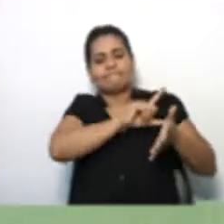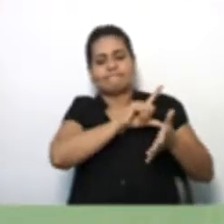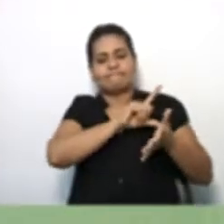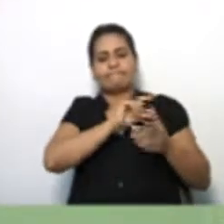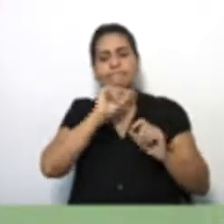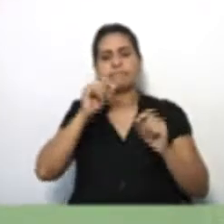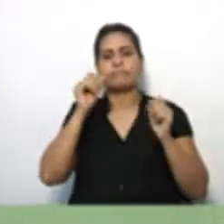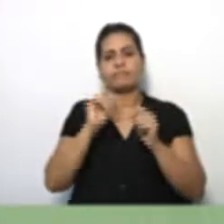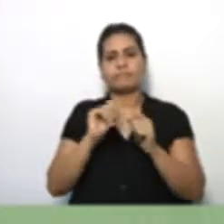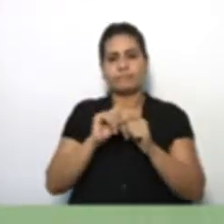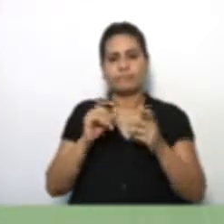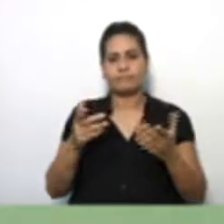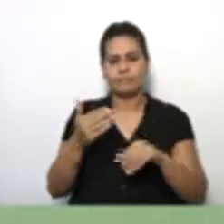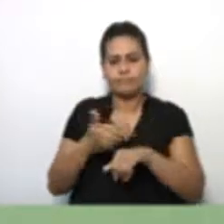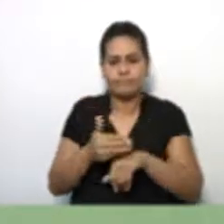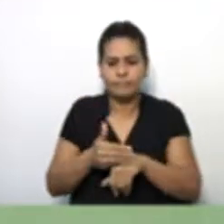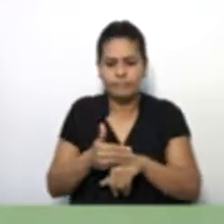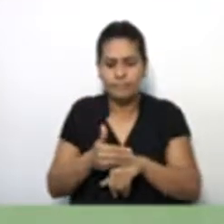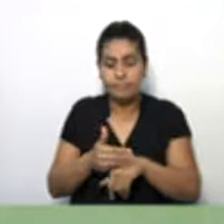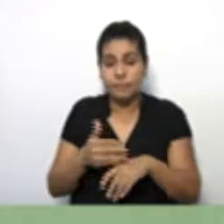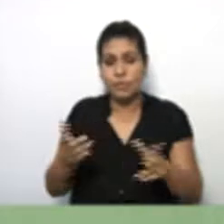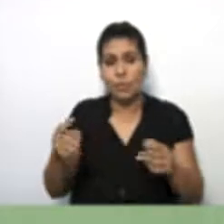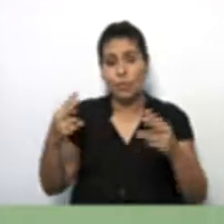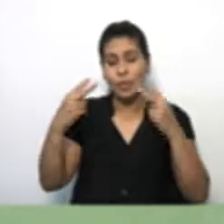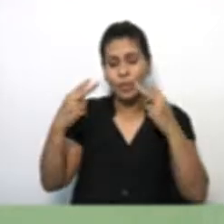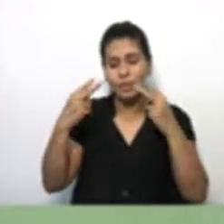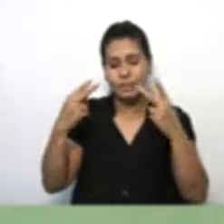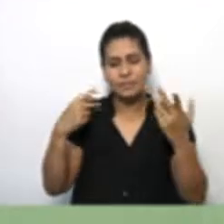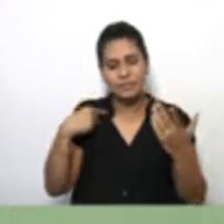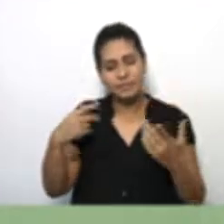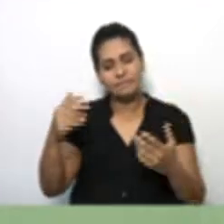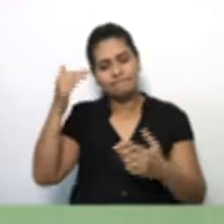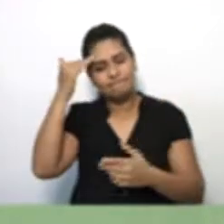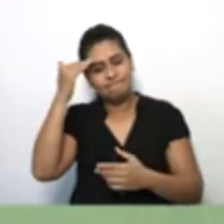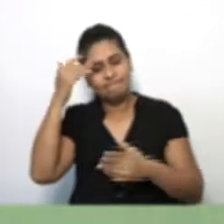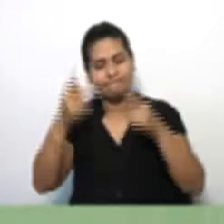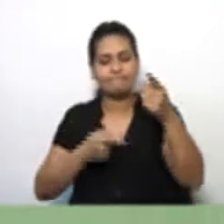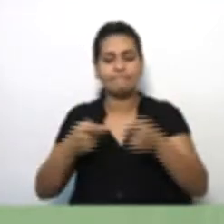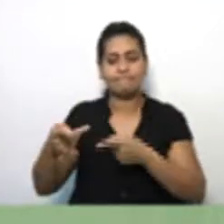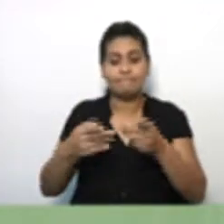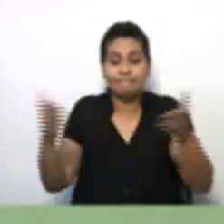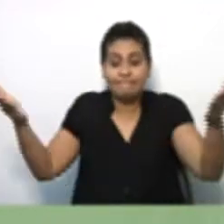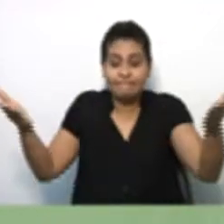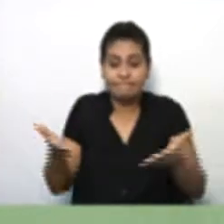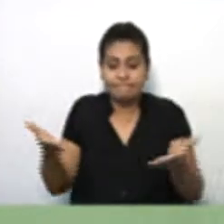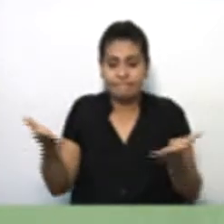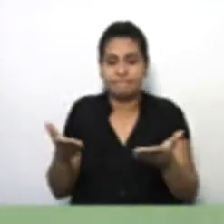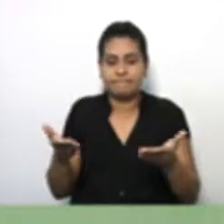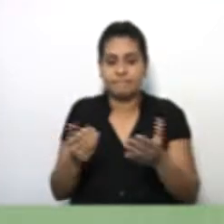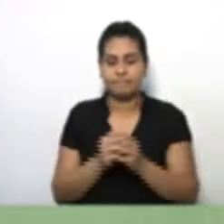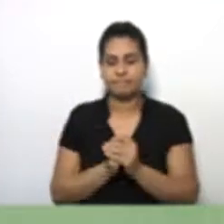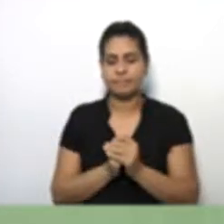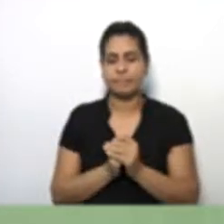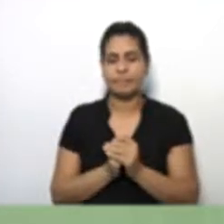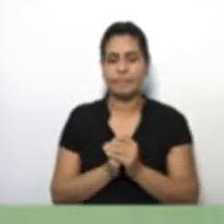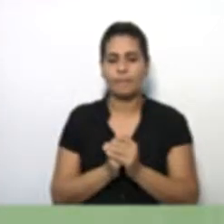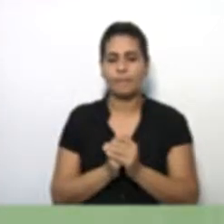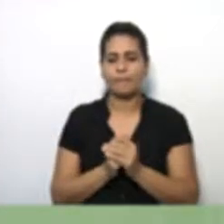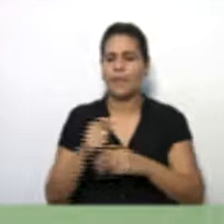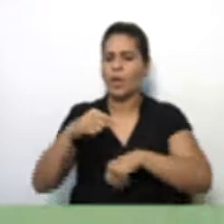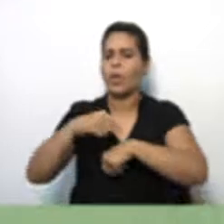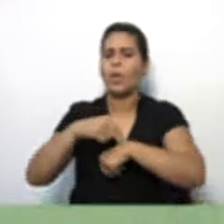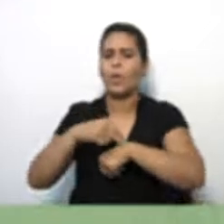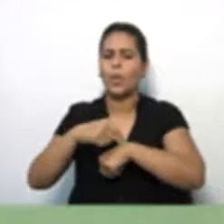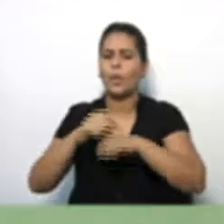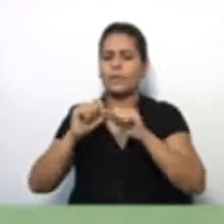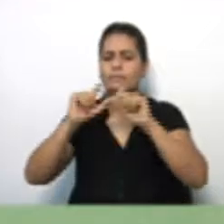antecipadamente o que será colocado em prática, meu querido. Olha, meu querido, você começa a planejar hoje, tá? Que horas você